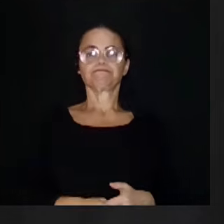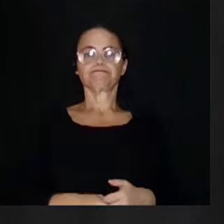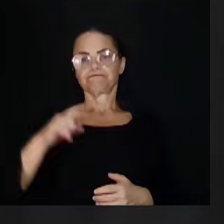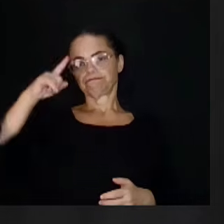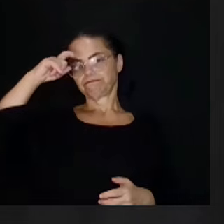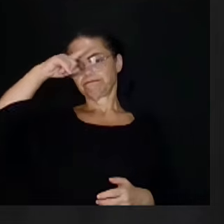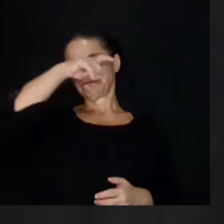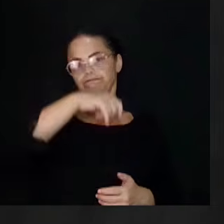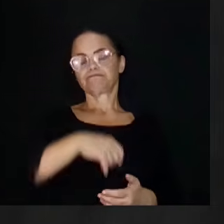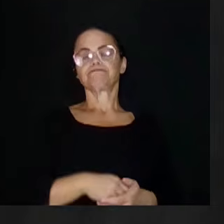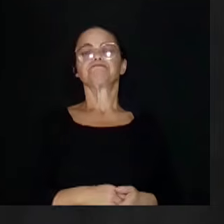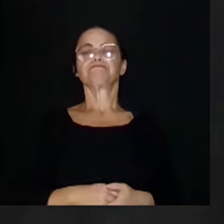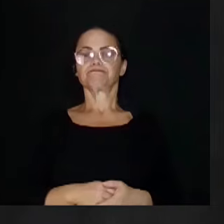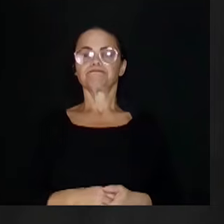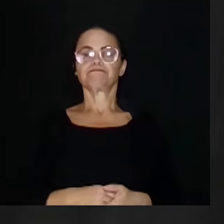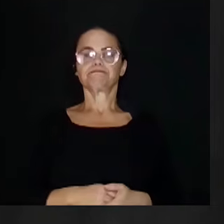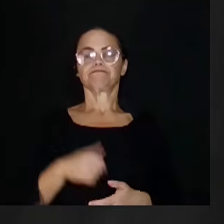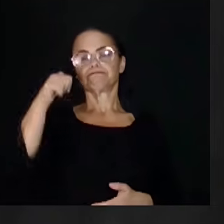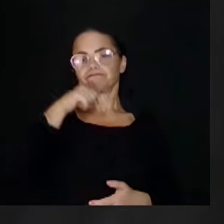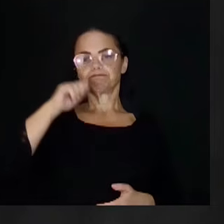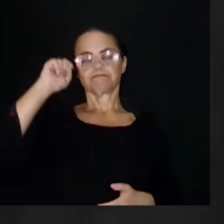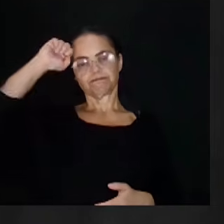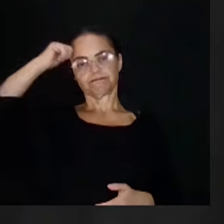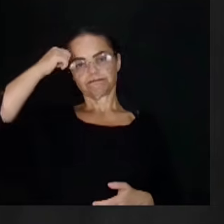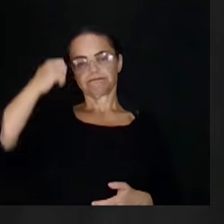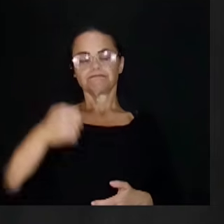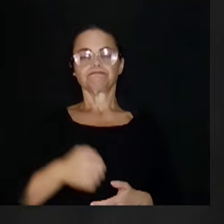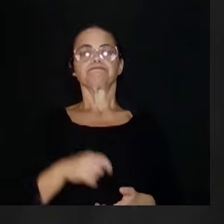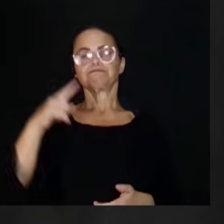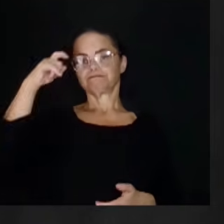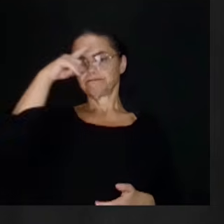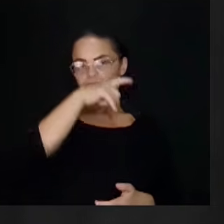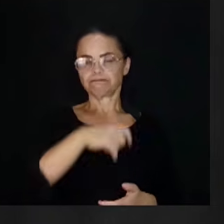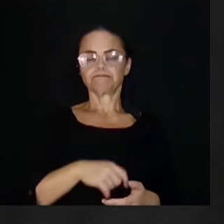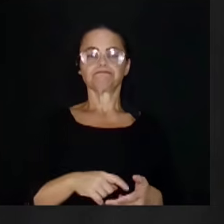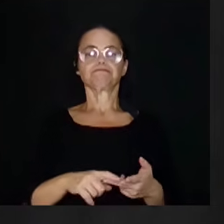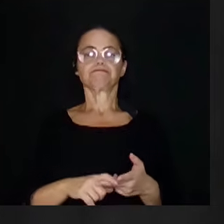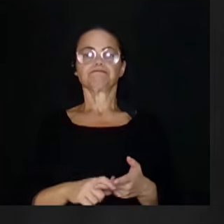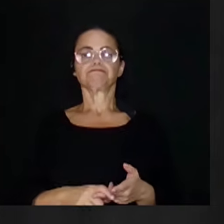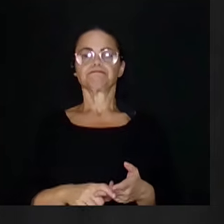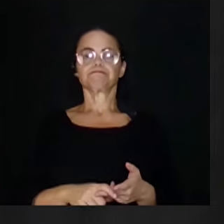Enquanto mulher preta, ele é muito difícil, mas a gente entra,